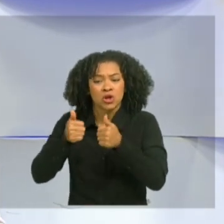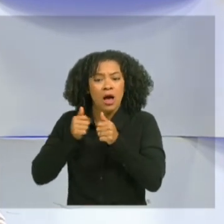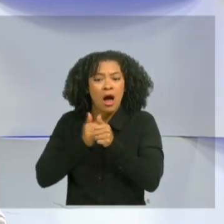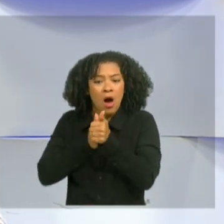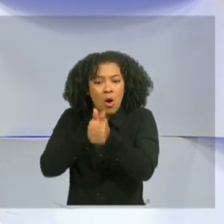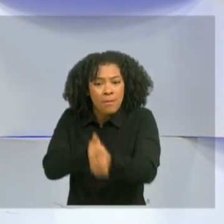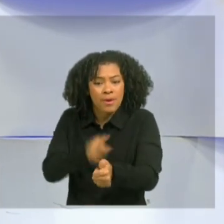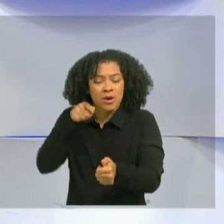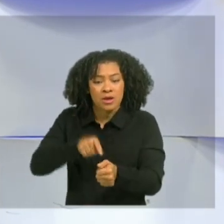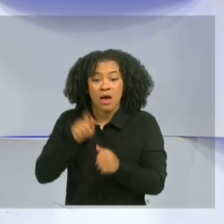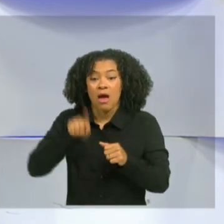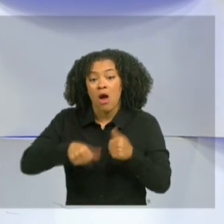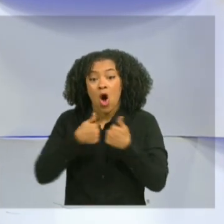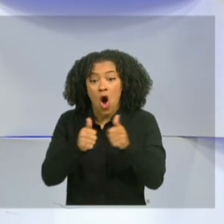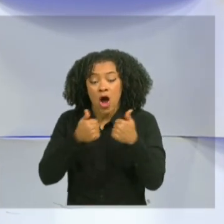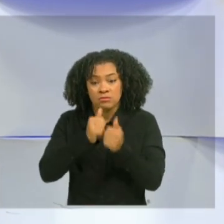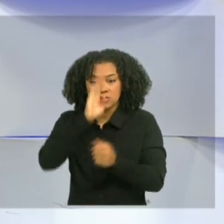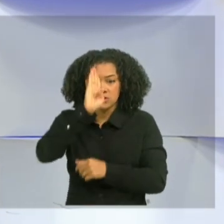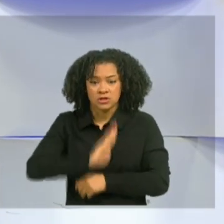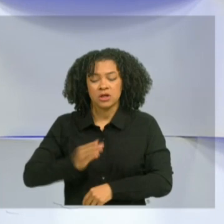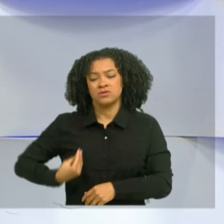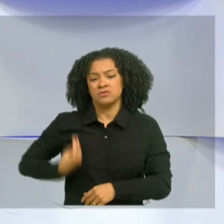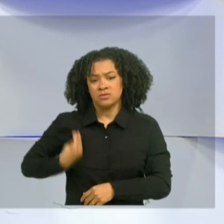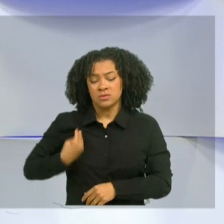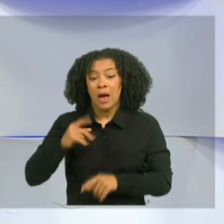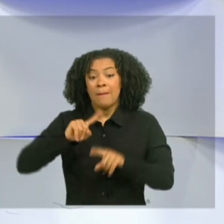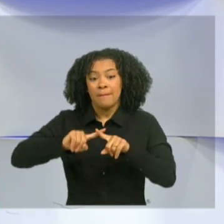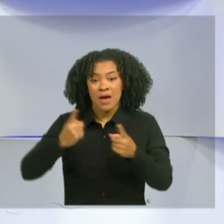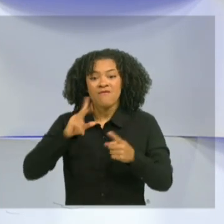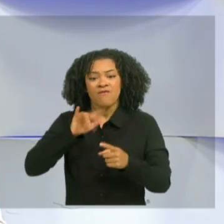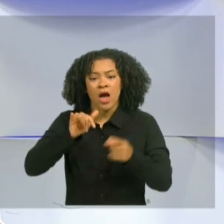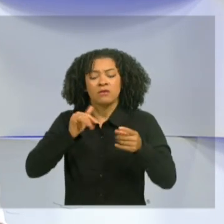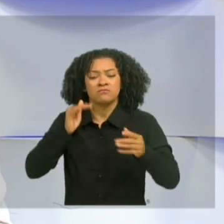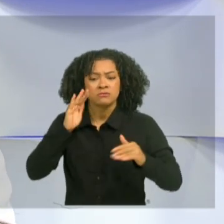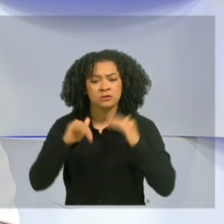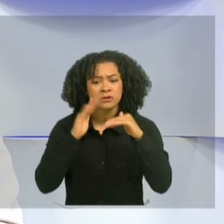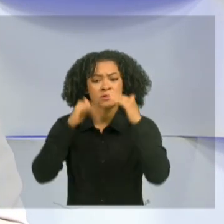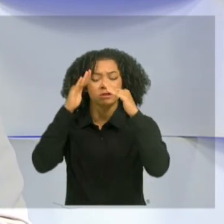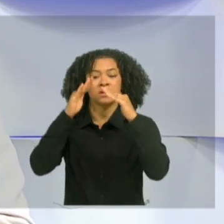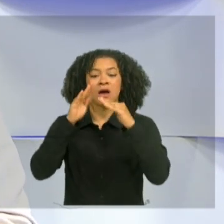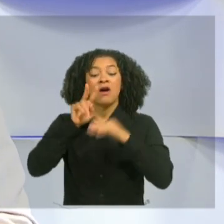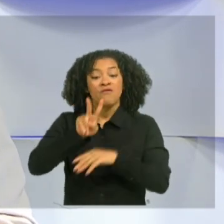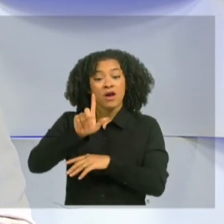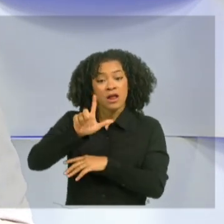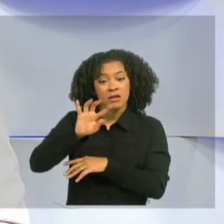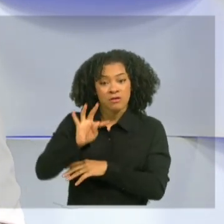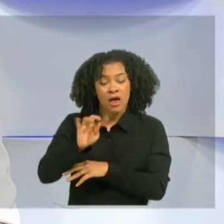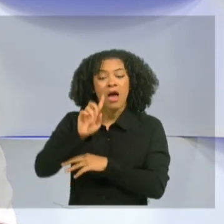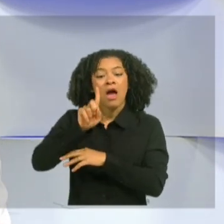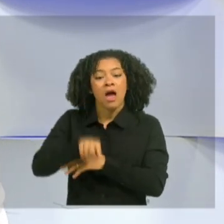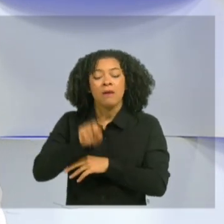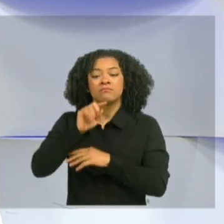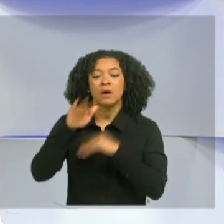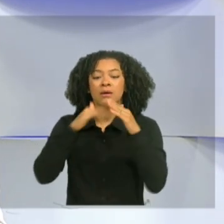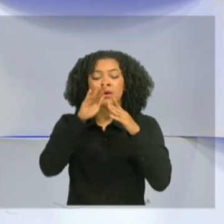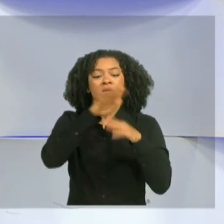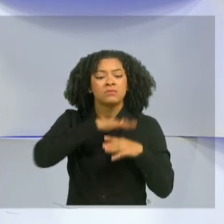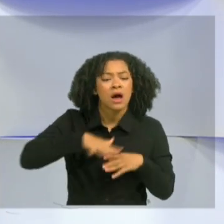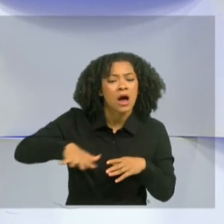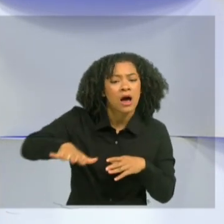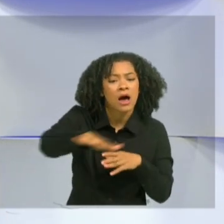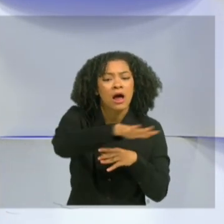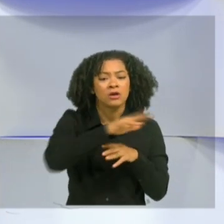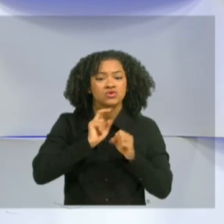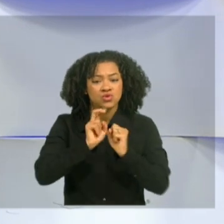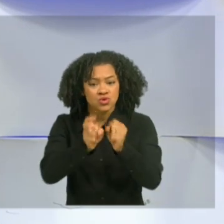gratuito e nós aprimorarem porque o VLT ele chega para desenvolver toda essa região por onde ele vai percorrer